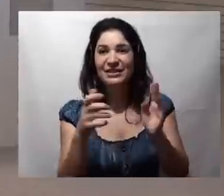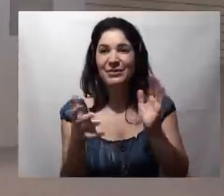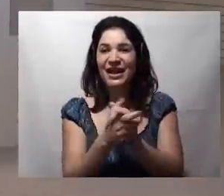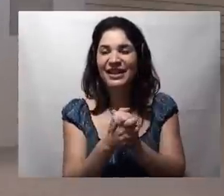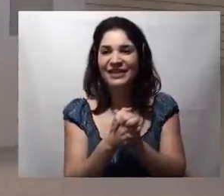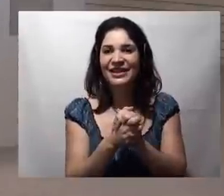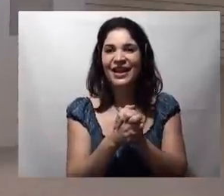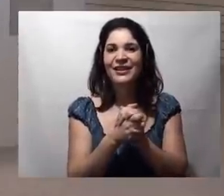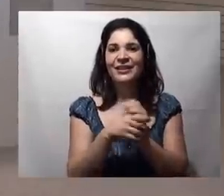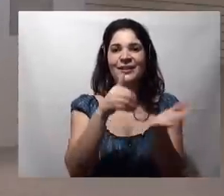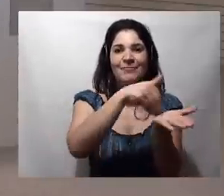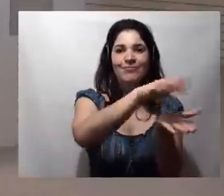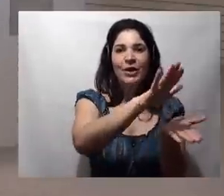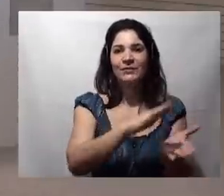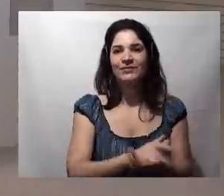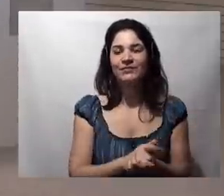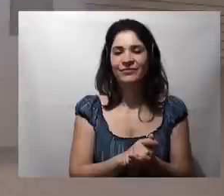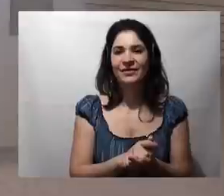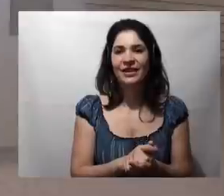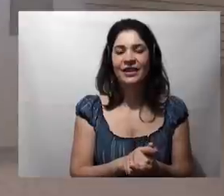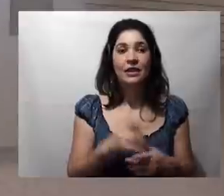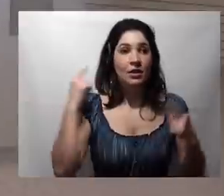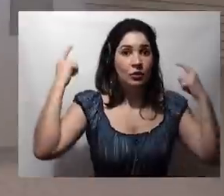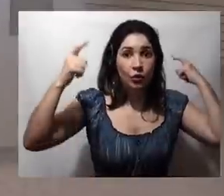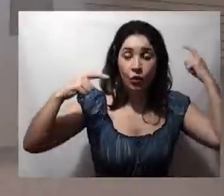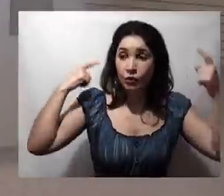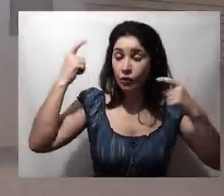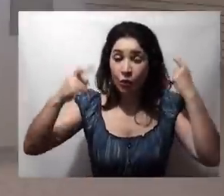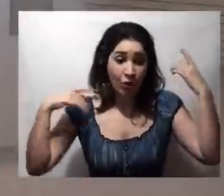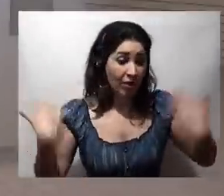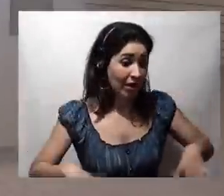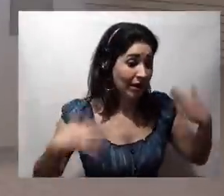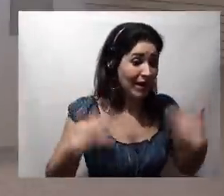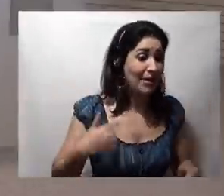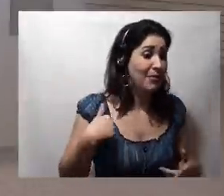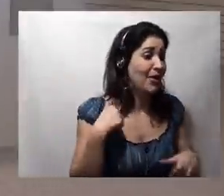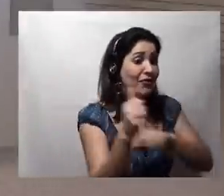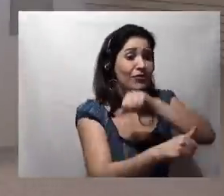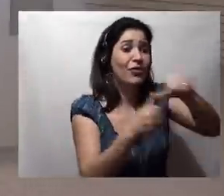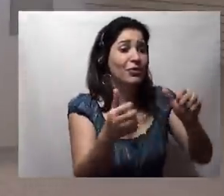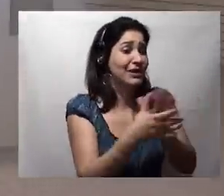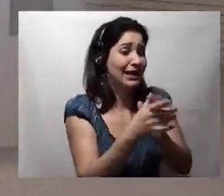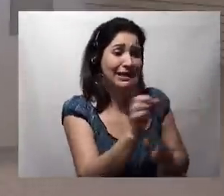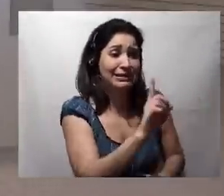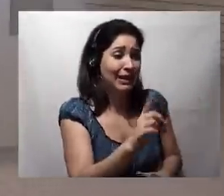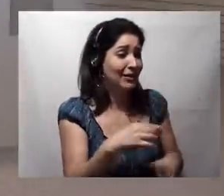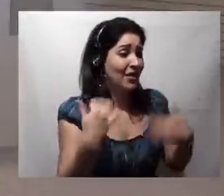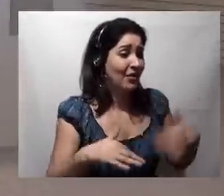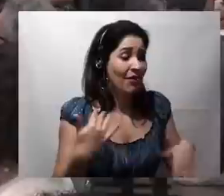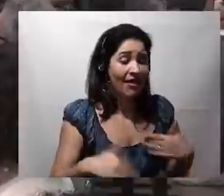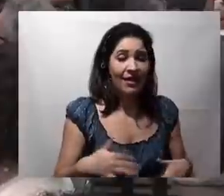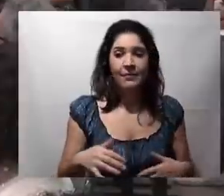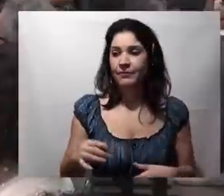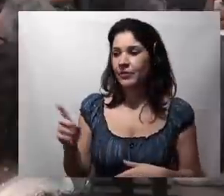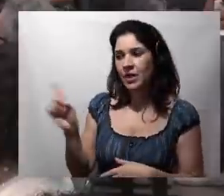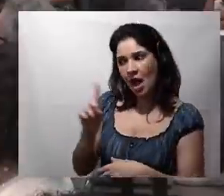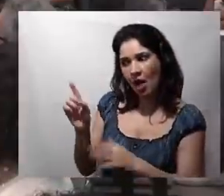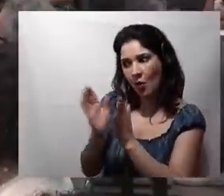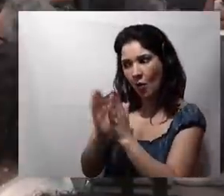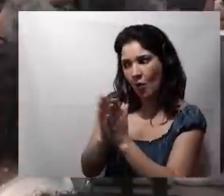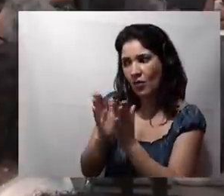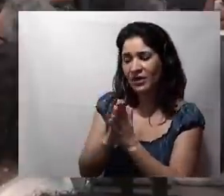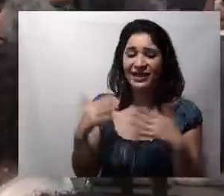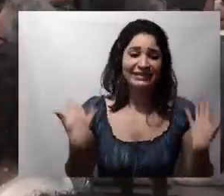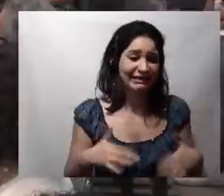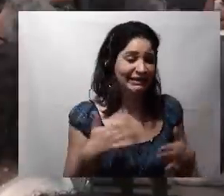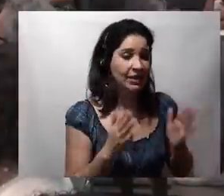desempregado e do menino pai vamo mudar mudar nada vamos orar vamos dar não vou morar mudar aí